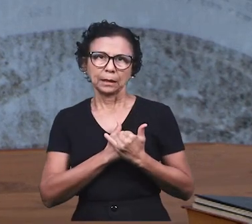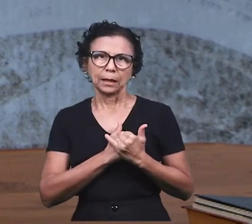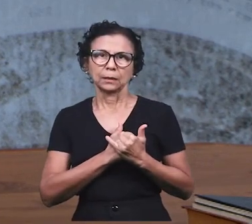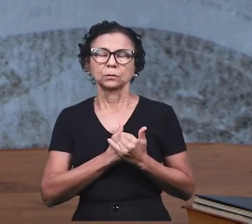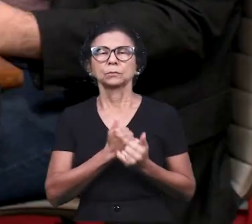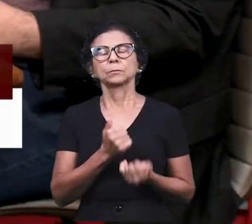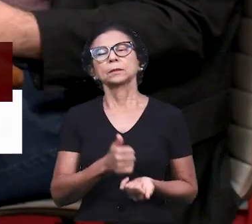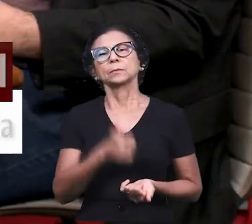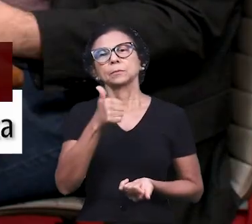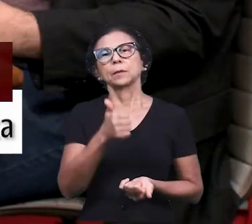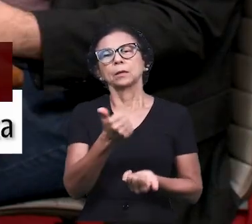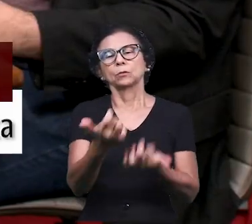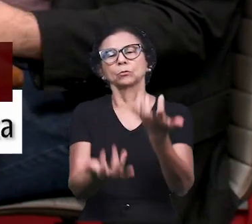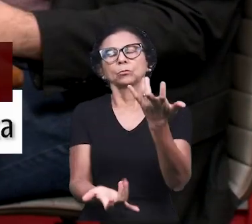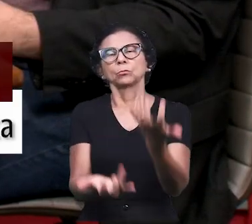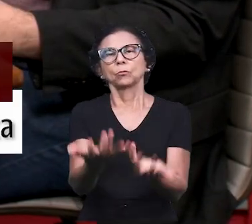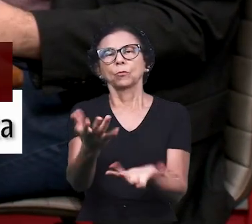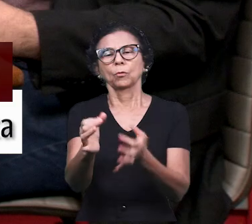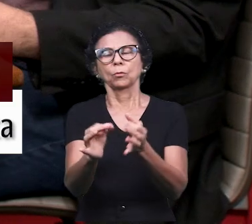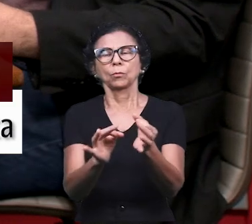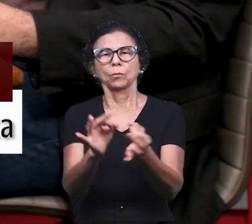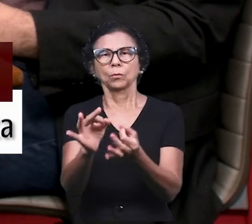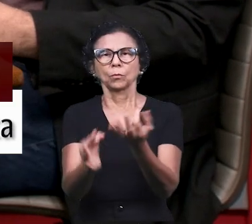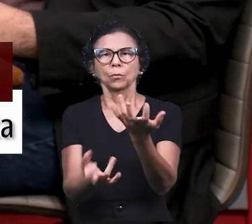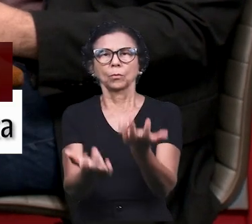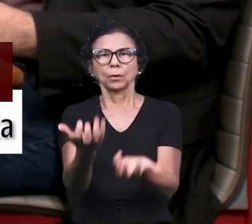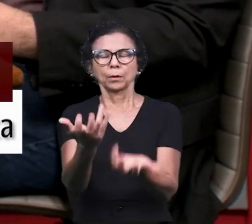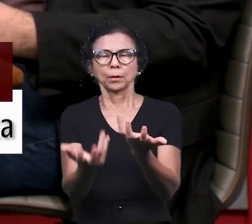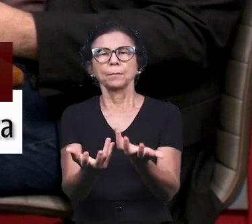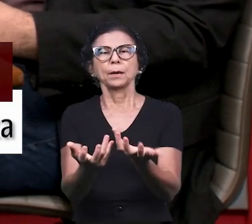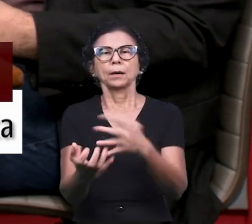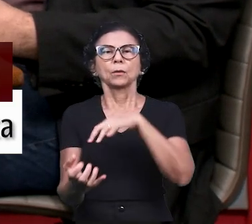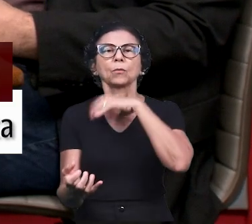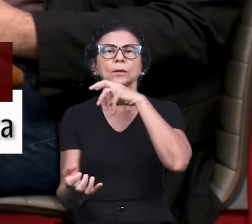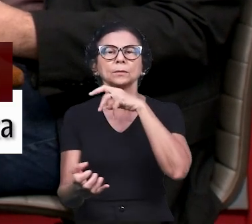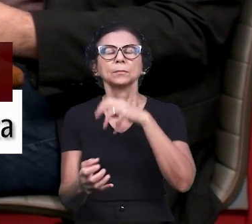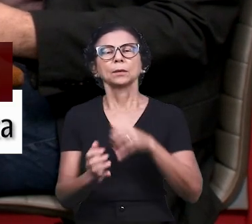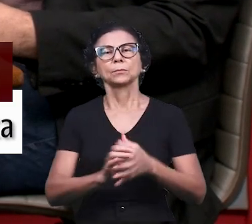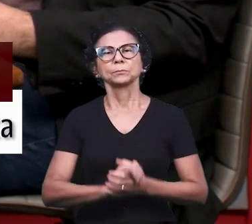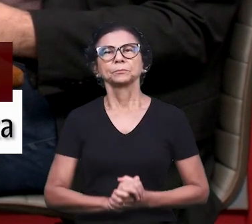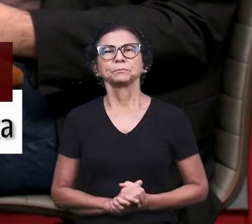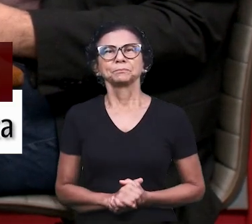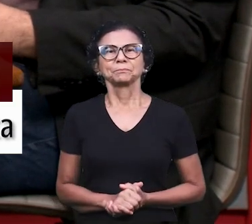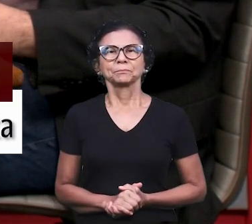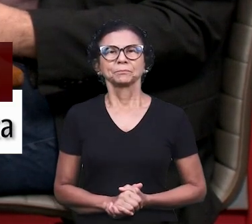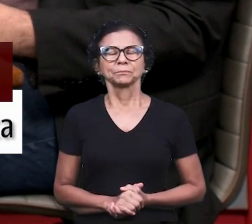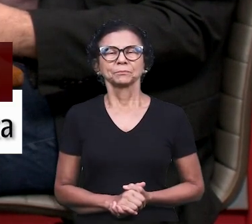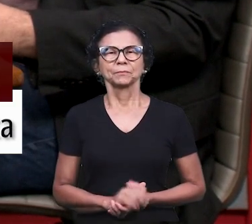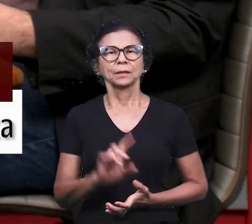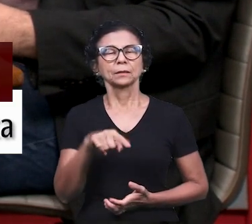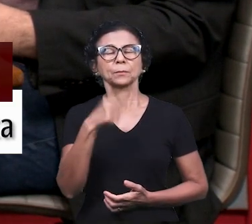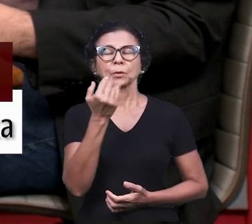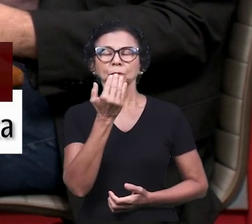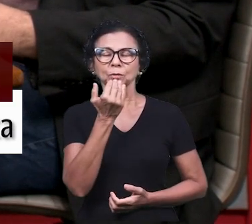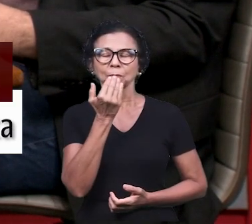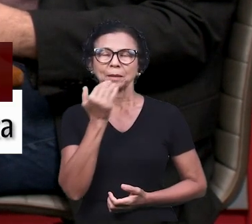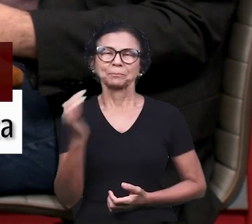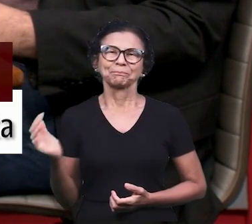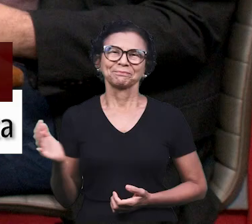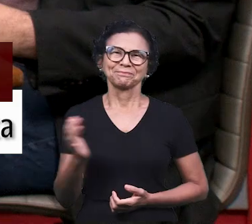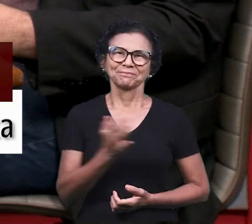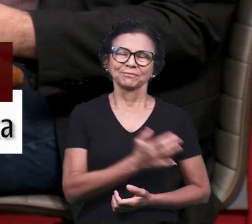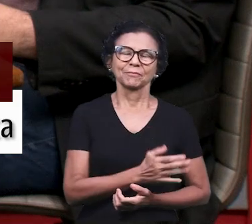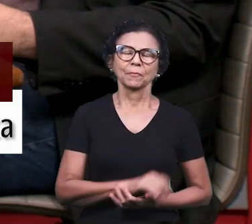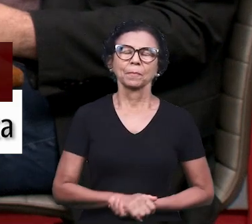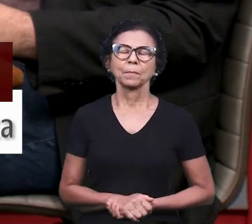queimada. Então, pastor, qual o comentário que a gente pode fazer a respeito desse capítulo